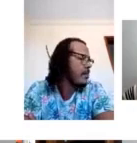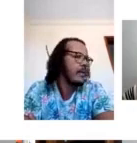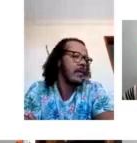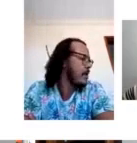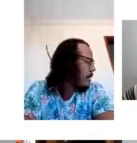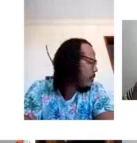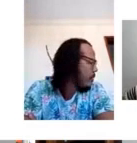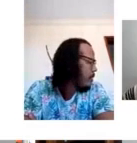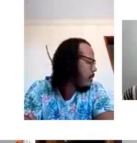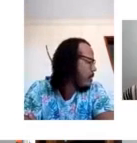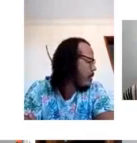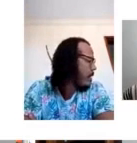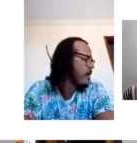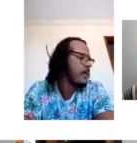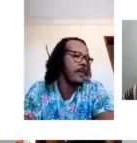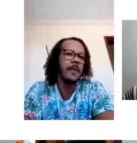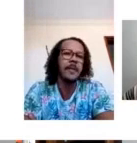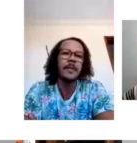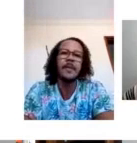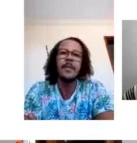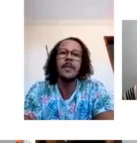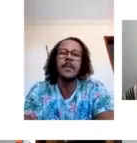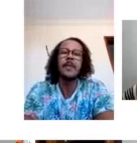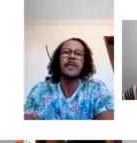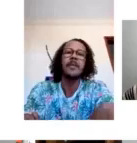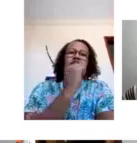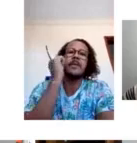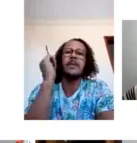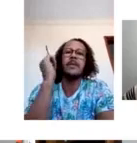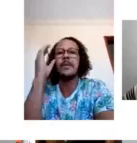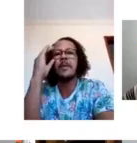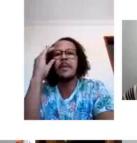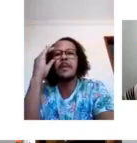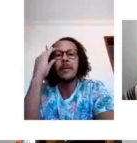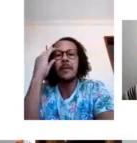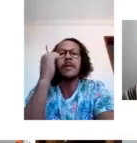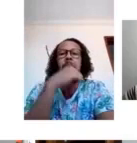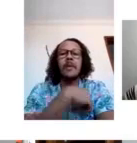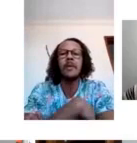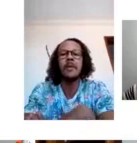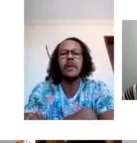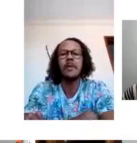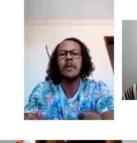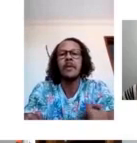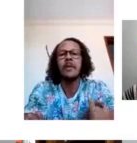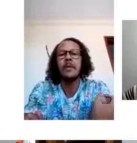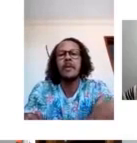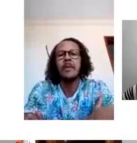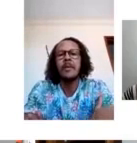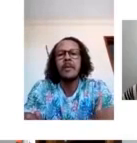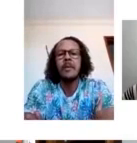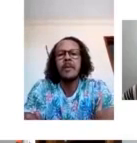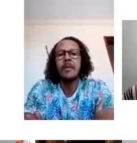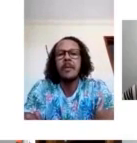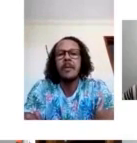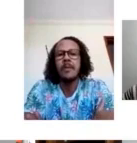licenciatura, mas te chama para aquele compromisso. Enfim, né, passado ali as atividades de 2021, o professor Manuel fez,